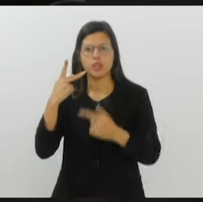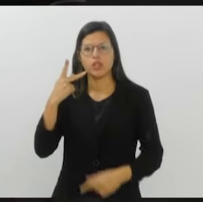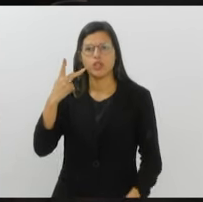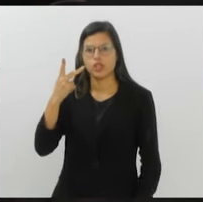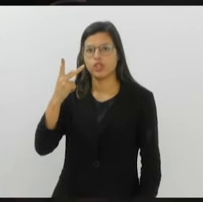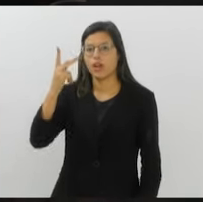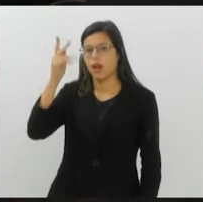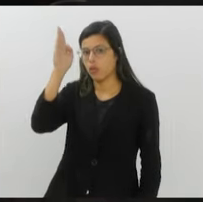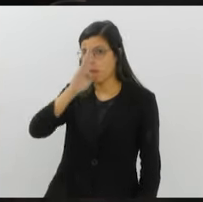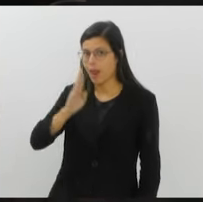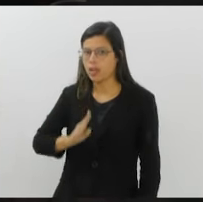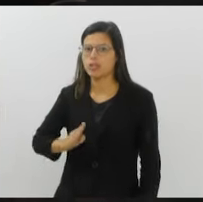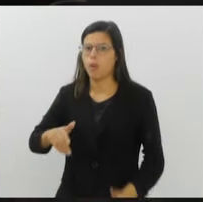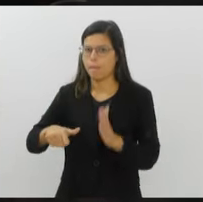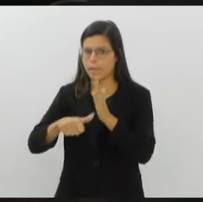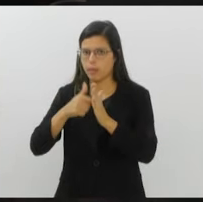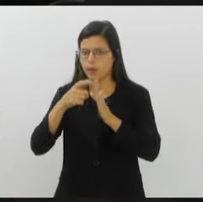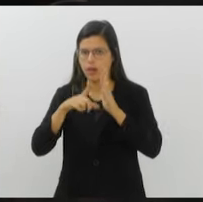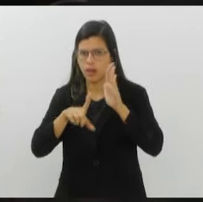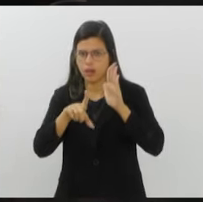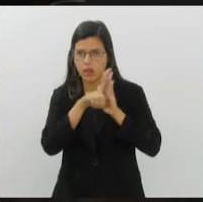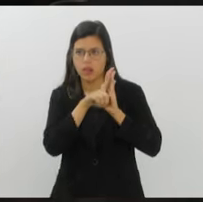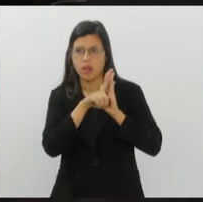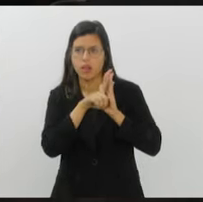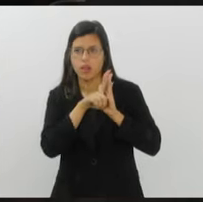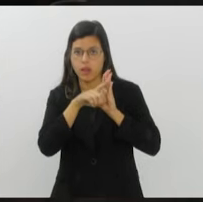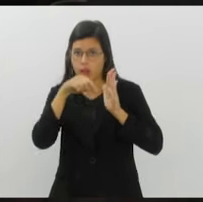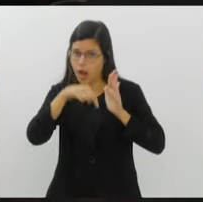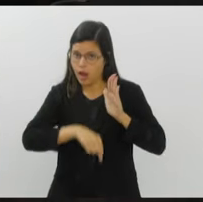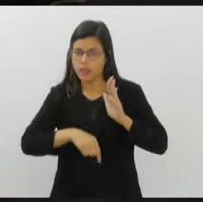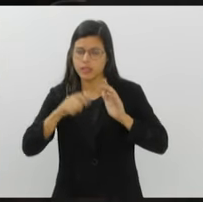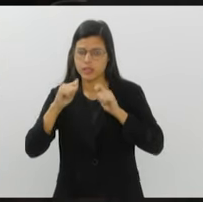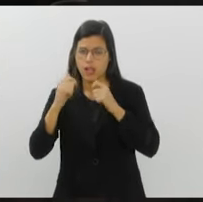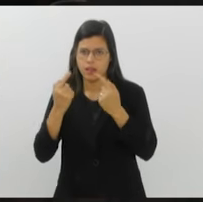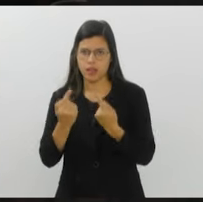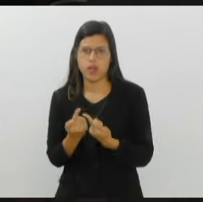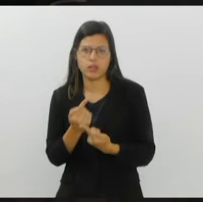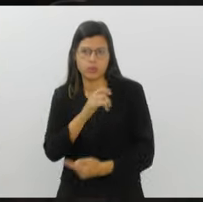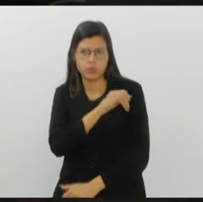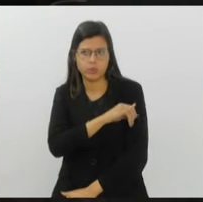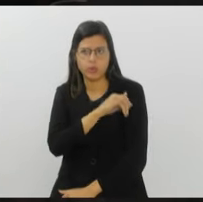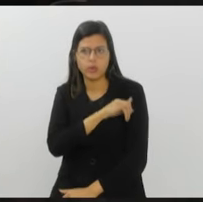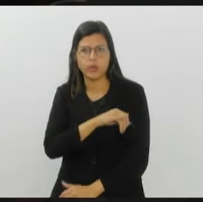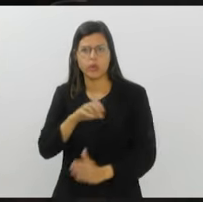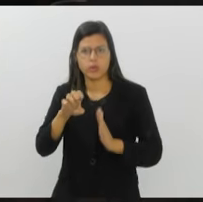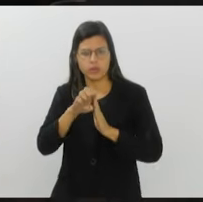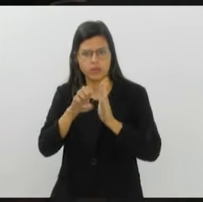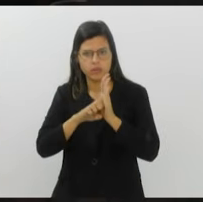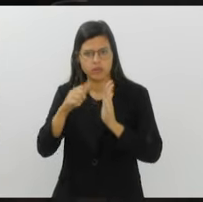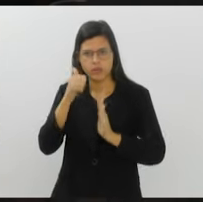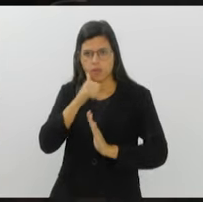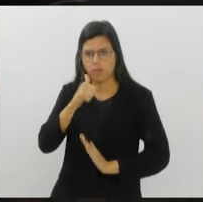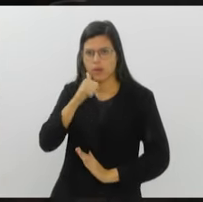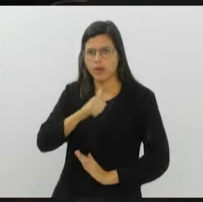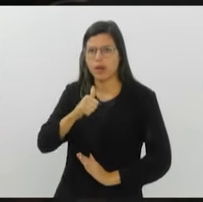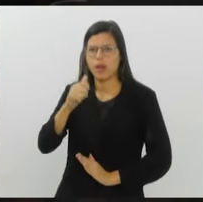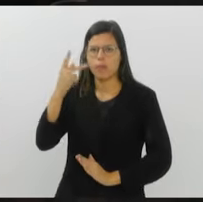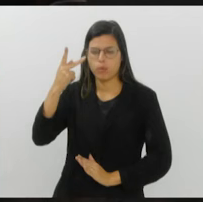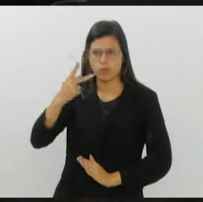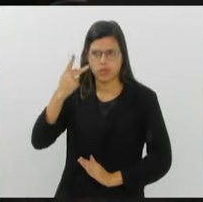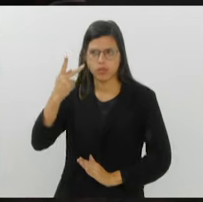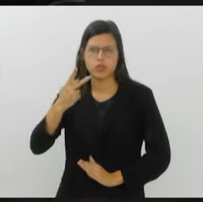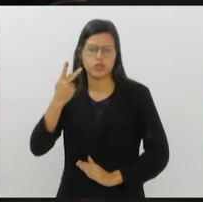foi a primeira lei no Brasil, foi a saído desta casa, o Estatuto da Mulher Parlamentar e Ocupante de Cargos Públicos.